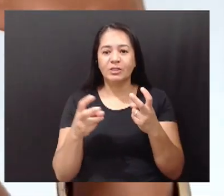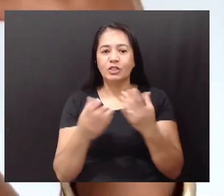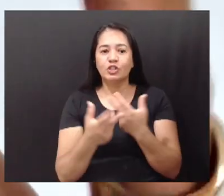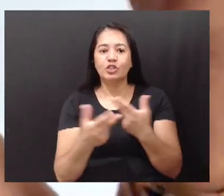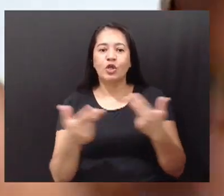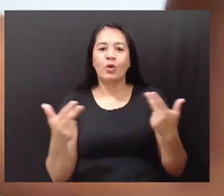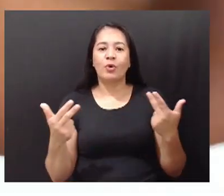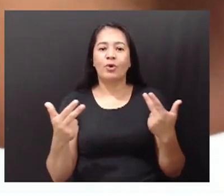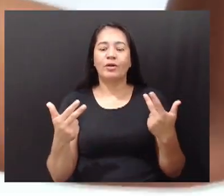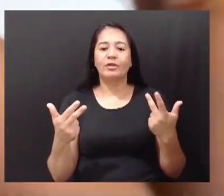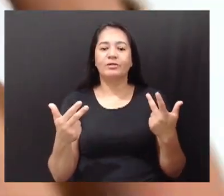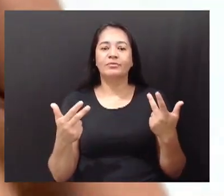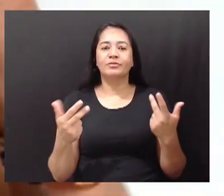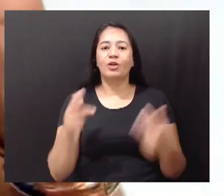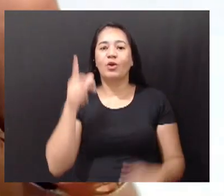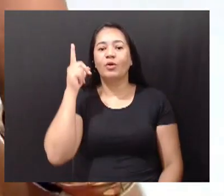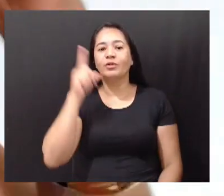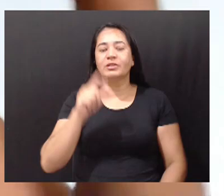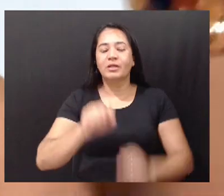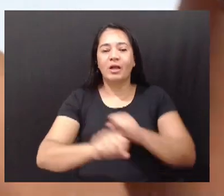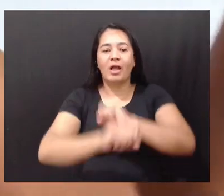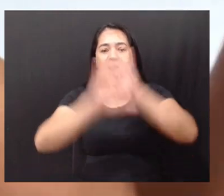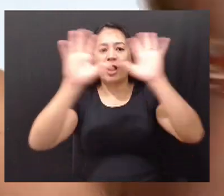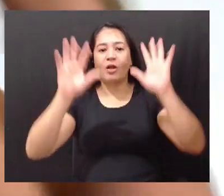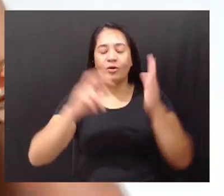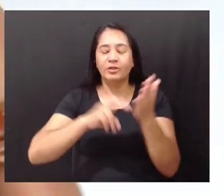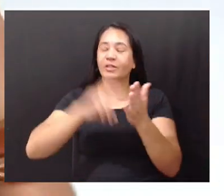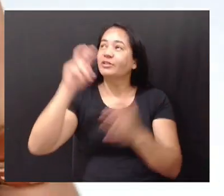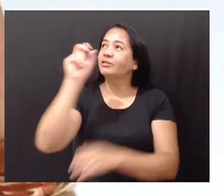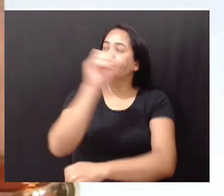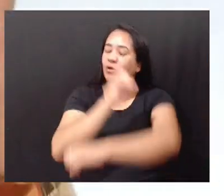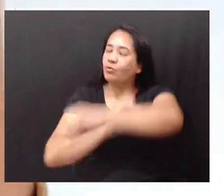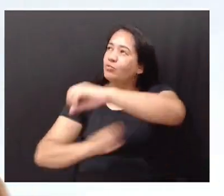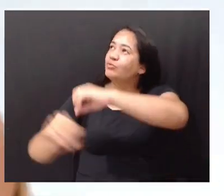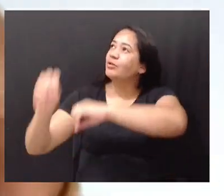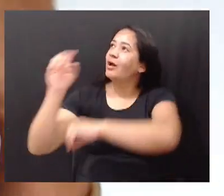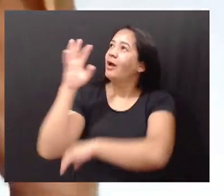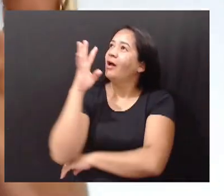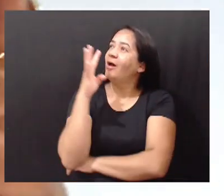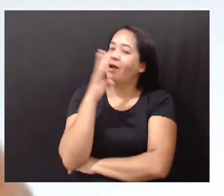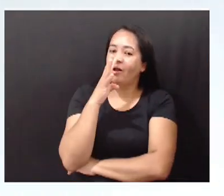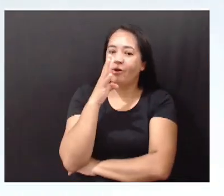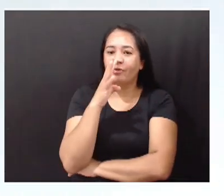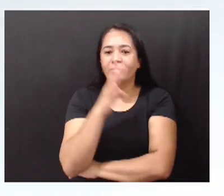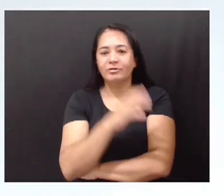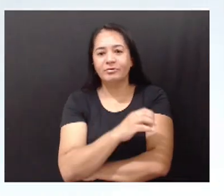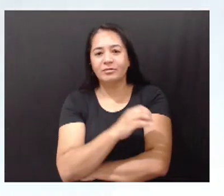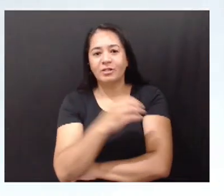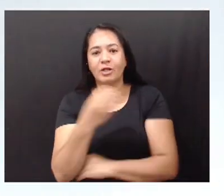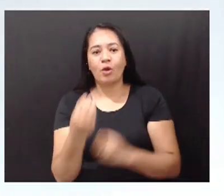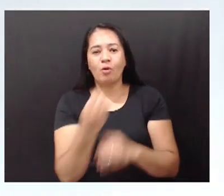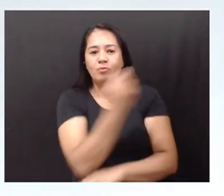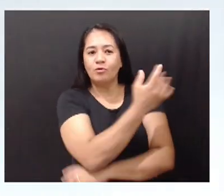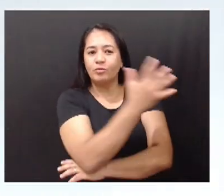poder acordar de manhã, olhar para o sol que está nascendo, admirar esse momento, de que como a natureza é bela,